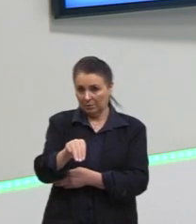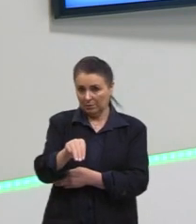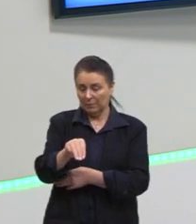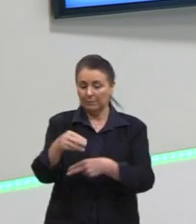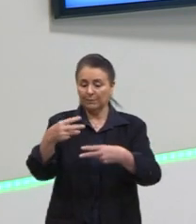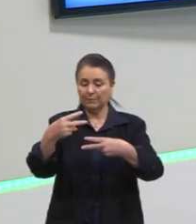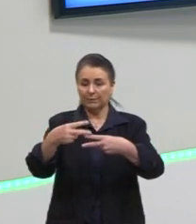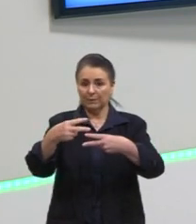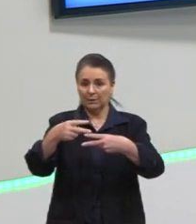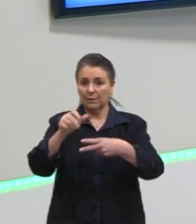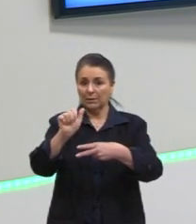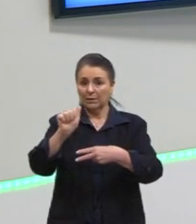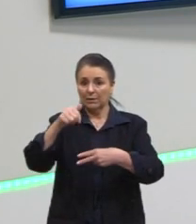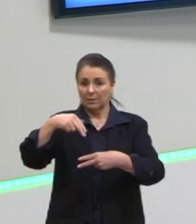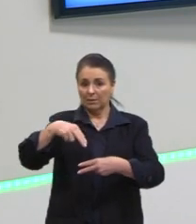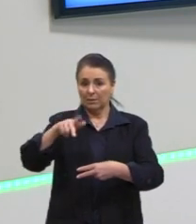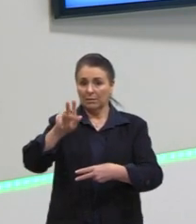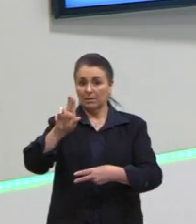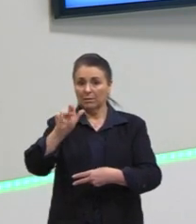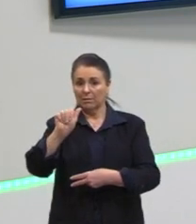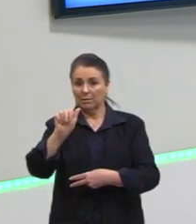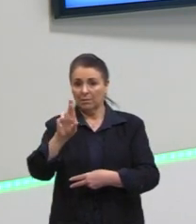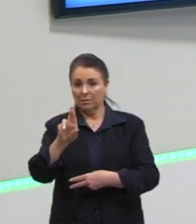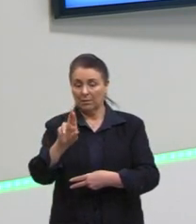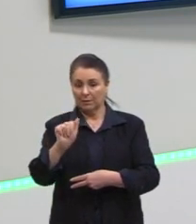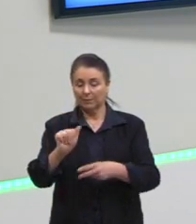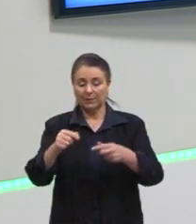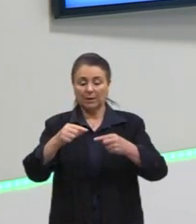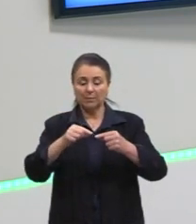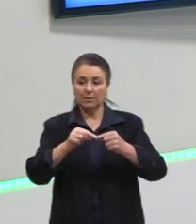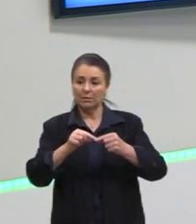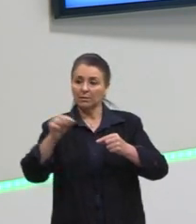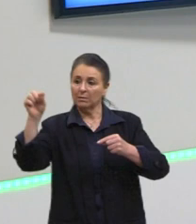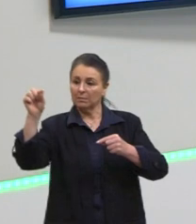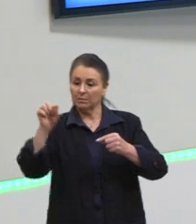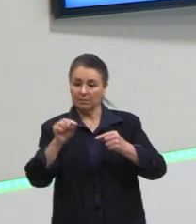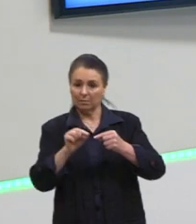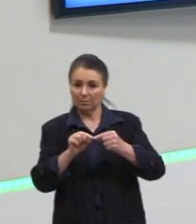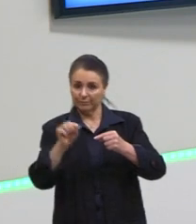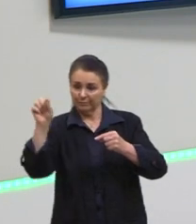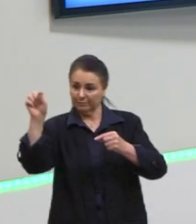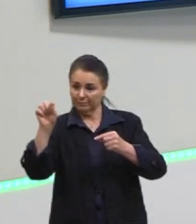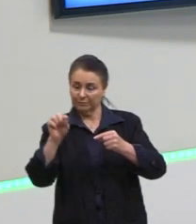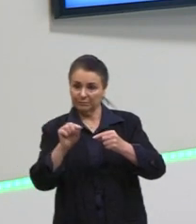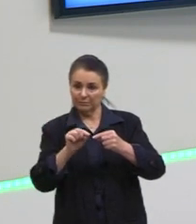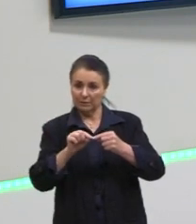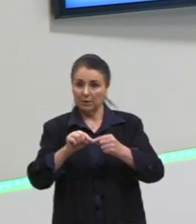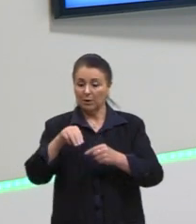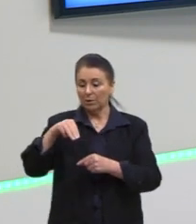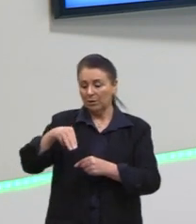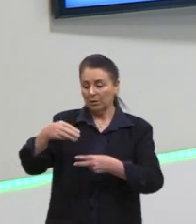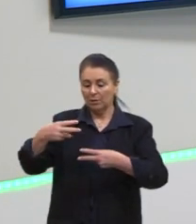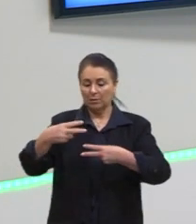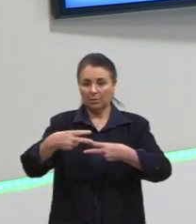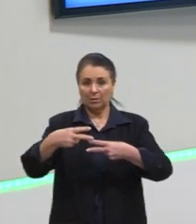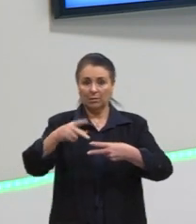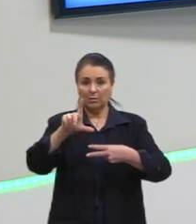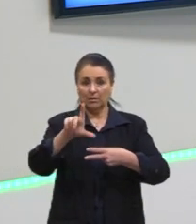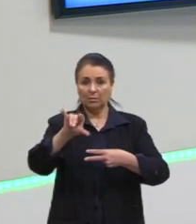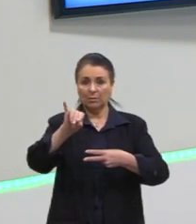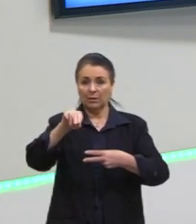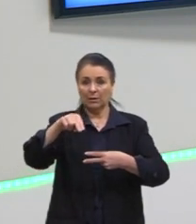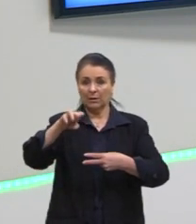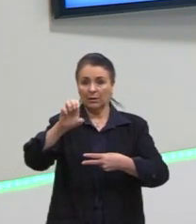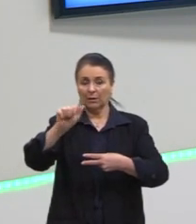coeficiente angular vai determinar a inclinação da nossa reta e o n o nosso coeficiente linear determina